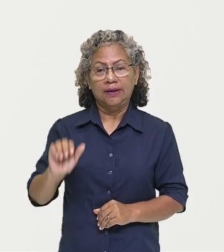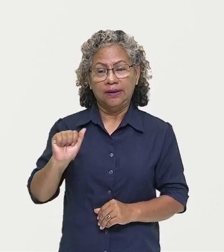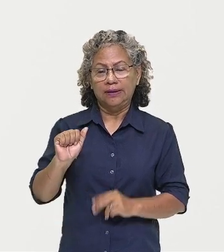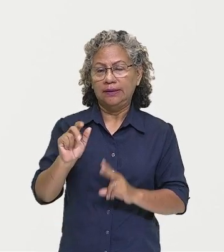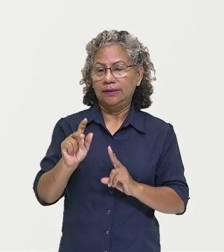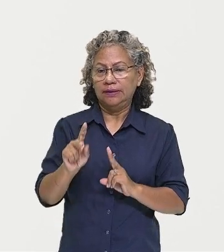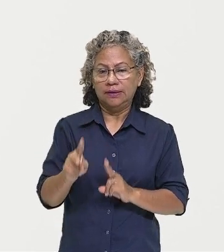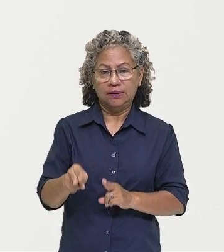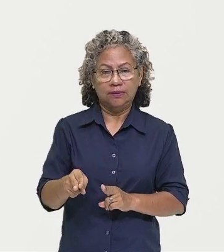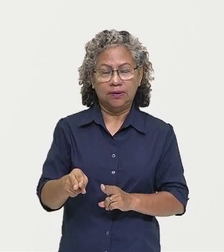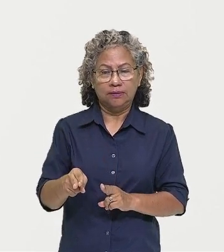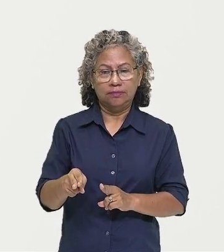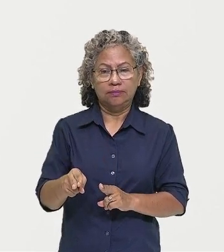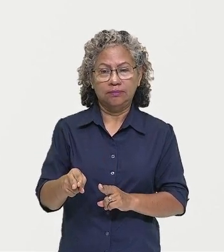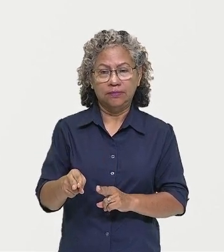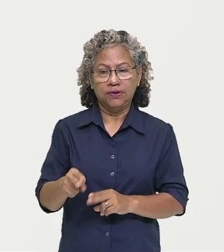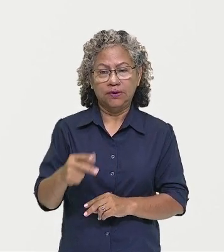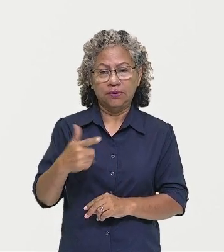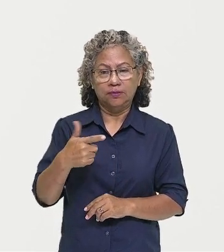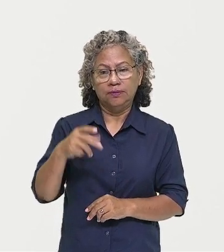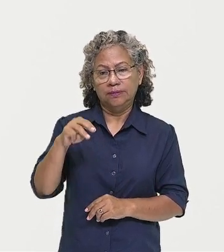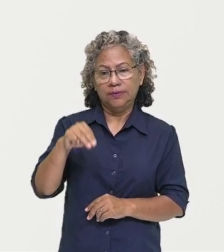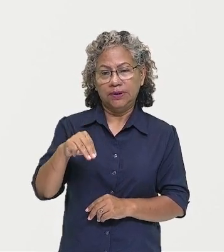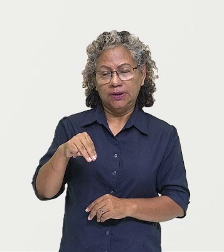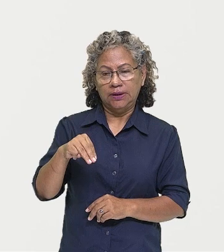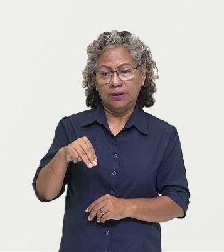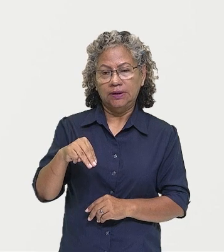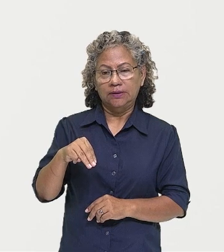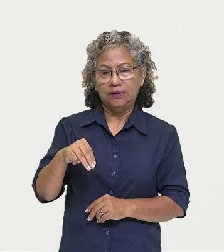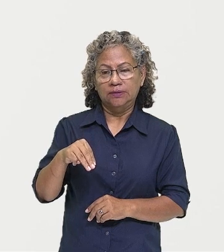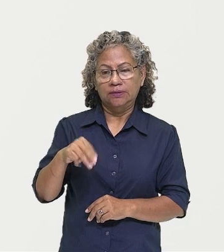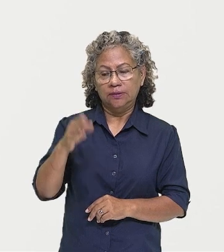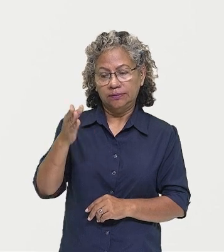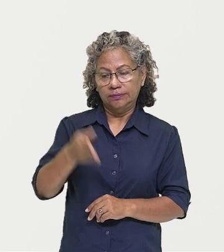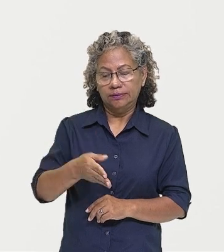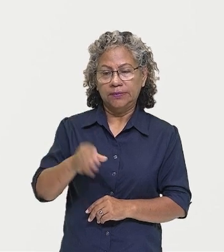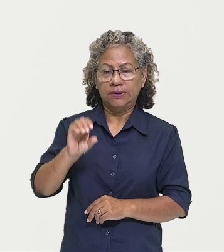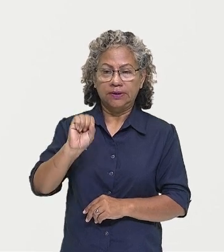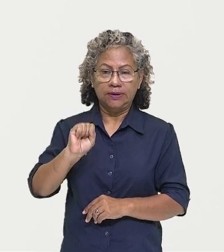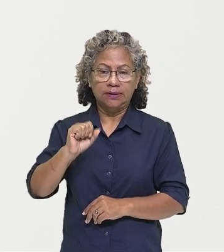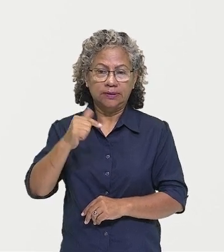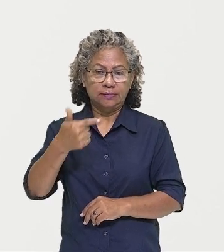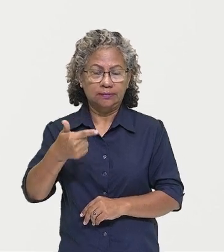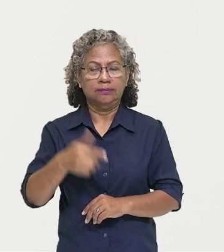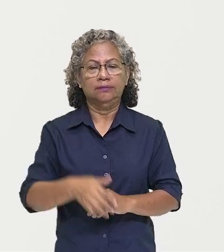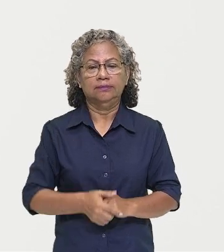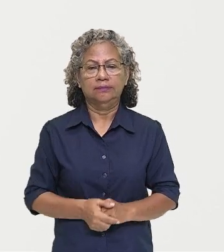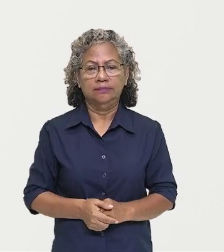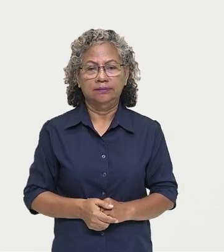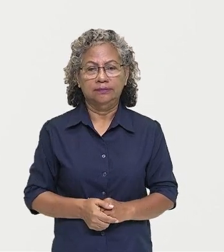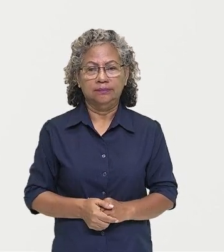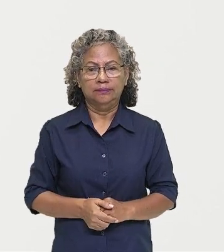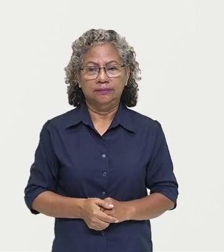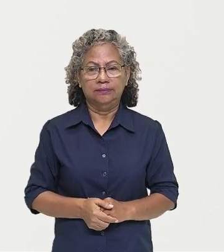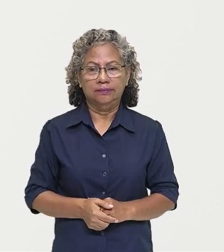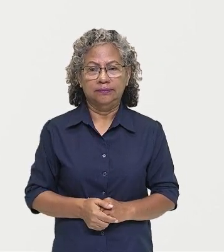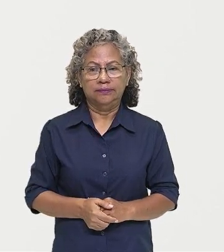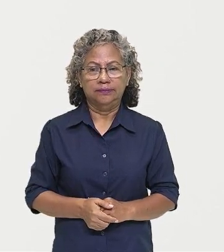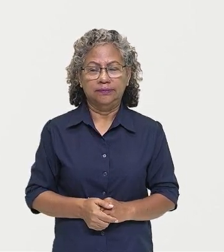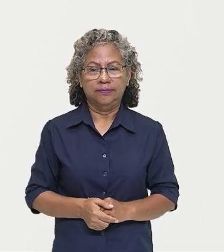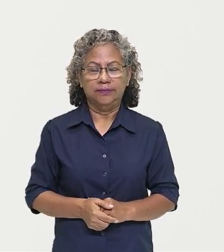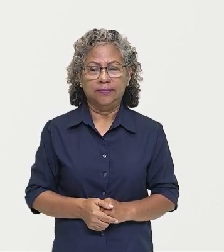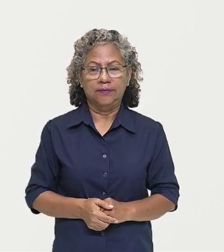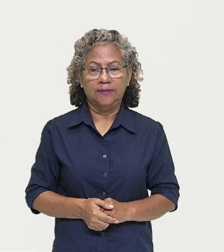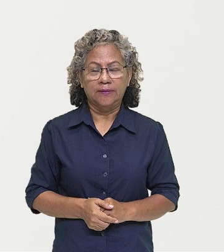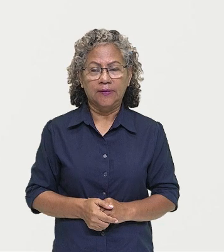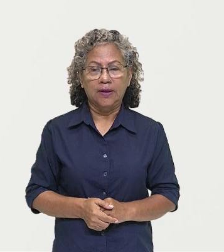a aceleração 2 metros por segundo ao quadrado, sendo que a